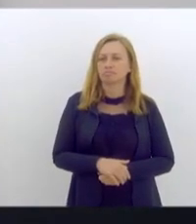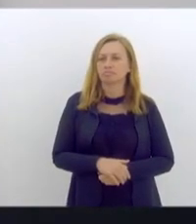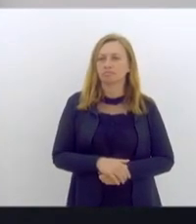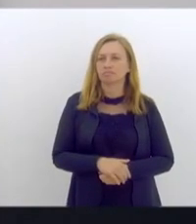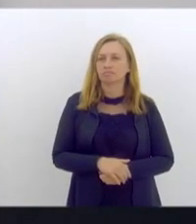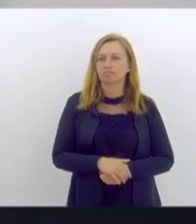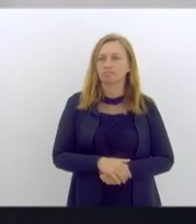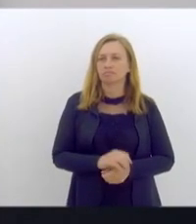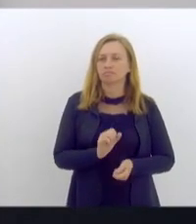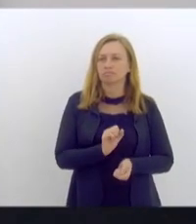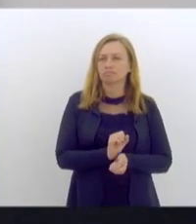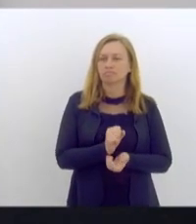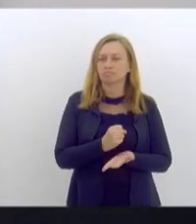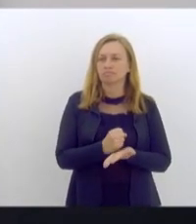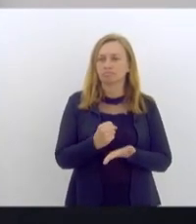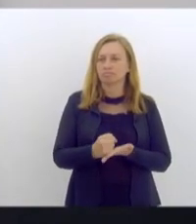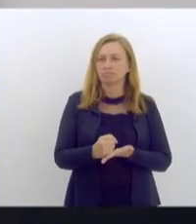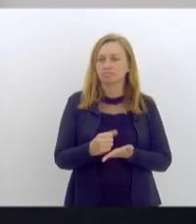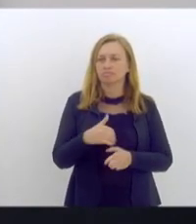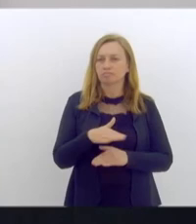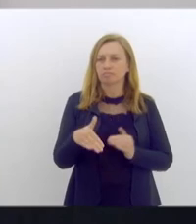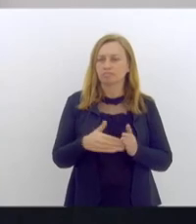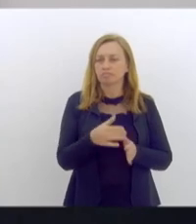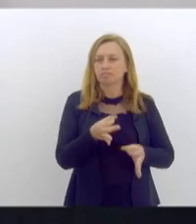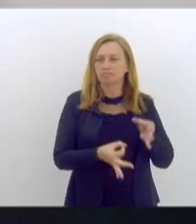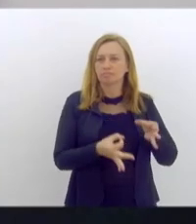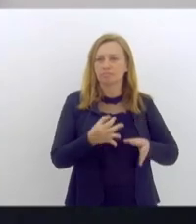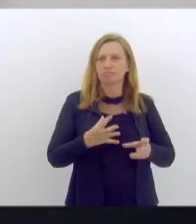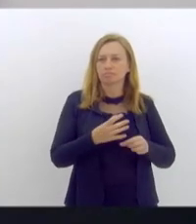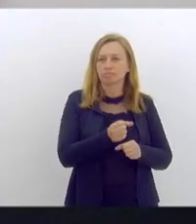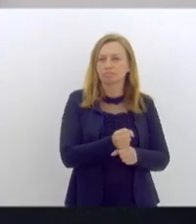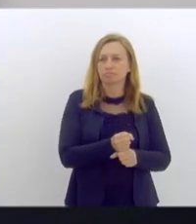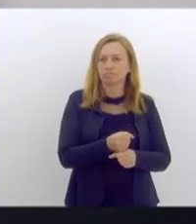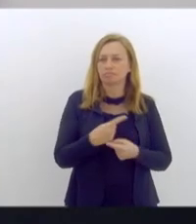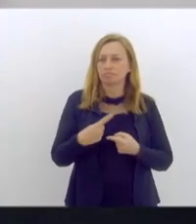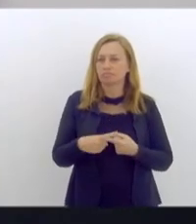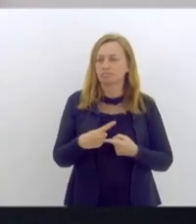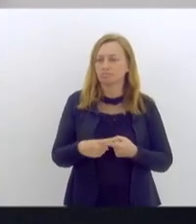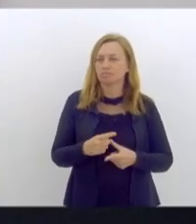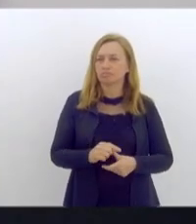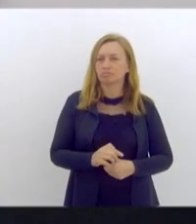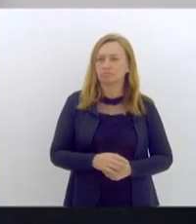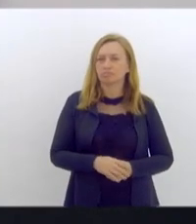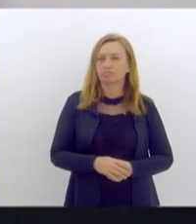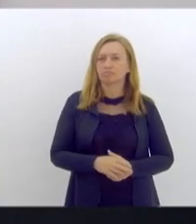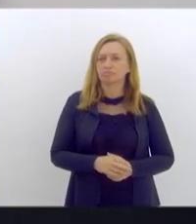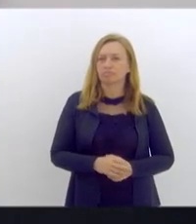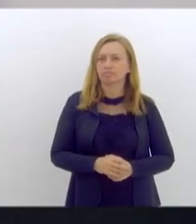remessa de todos os contratos aos Tribunal de Contas porque seria